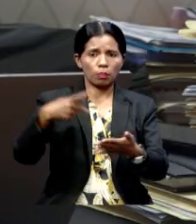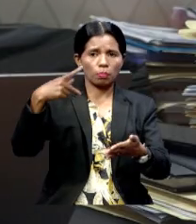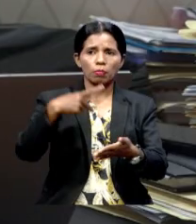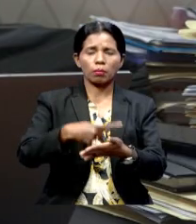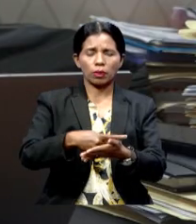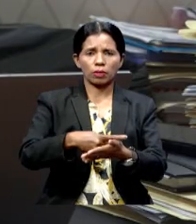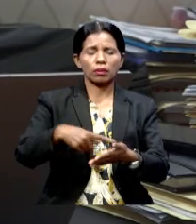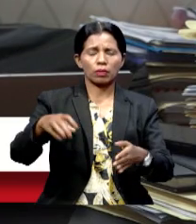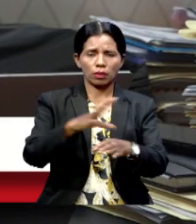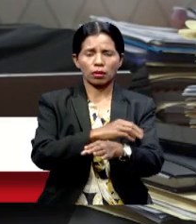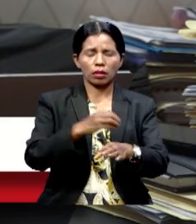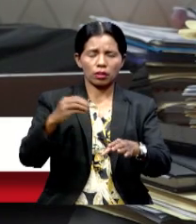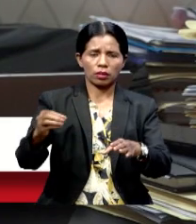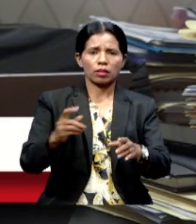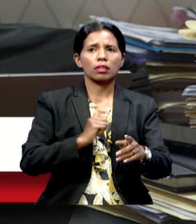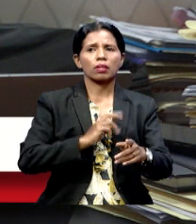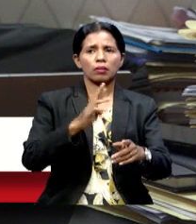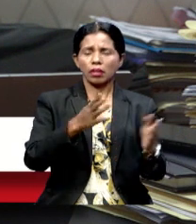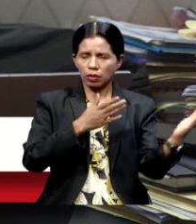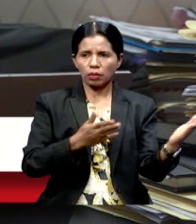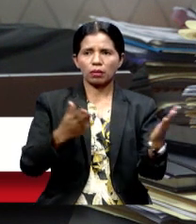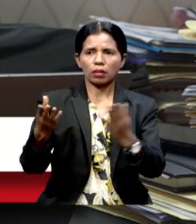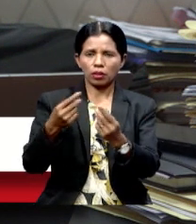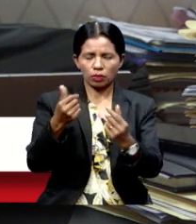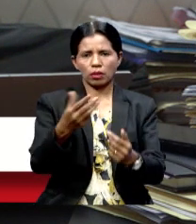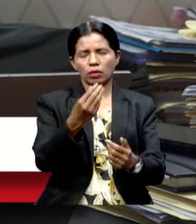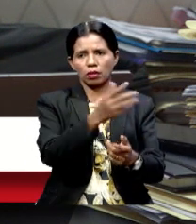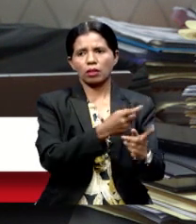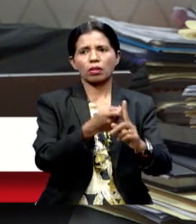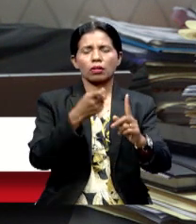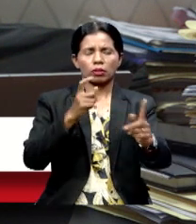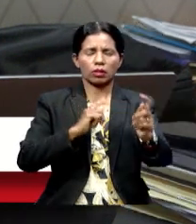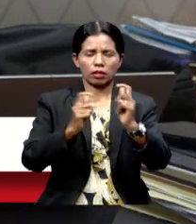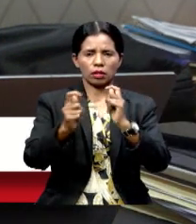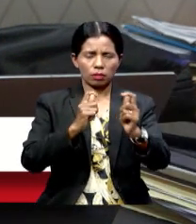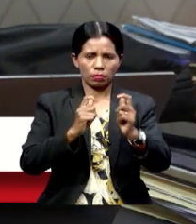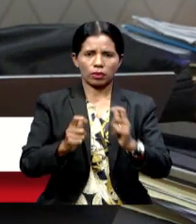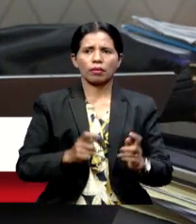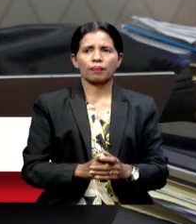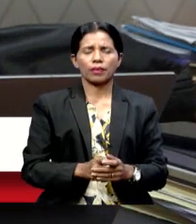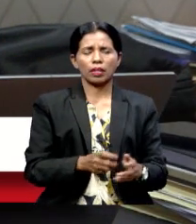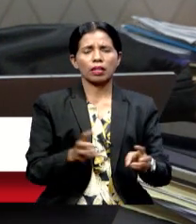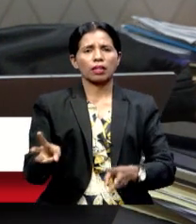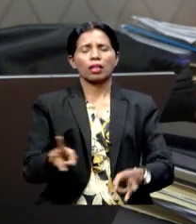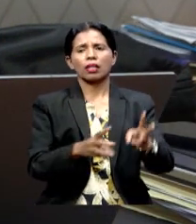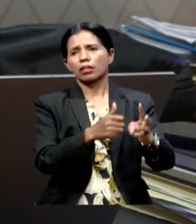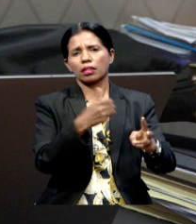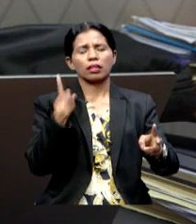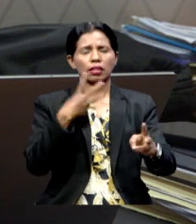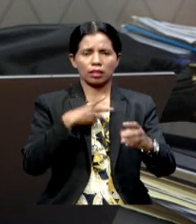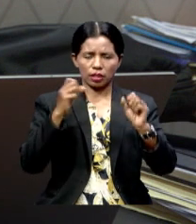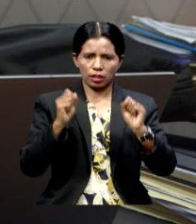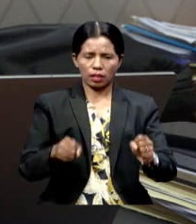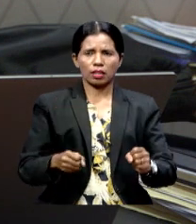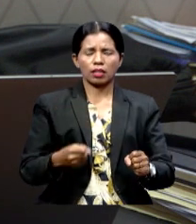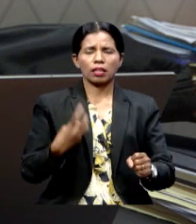sa tatanga tak ni teng hatune na vai, depois ni teng lori tuan ituan liusi transport terrestre. Dalanciero mane, ita teng fopresan tamba